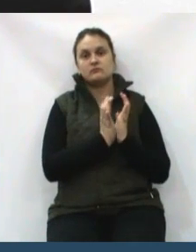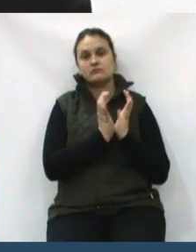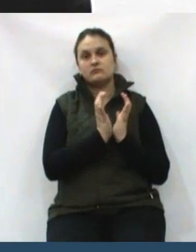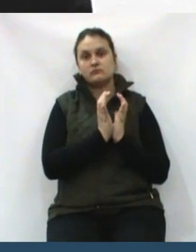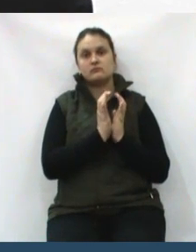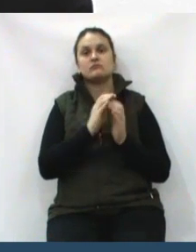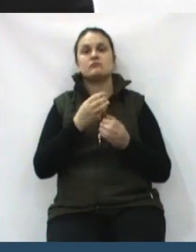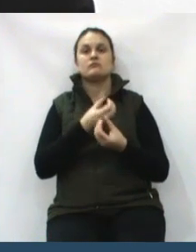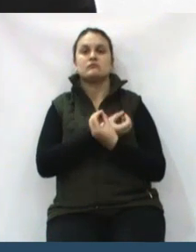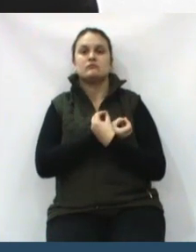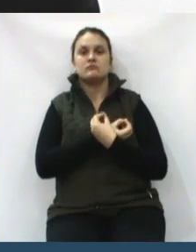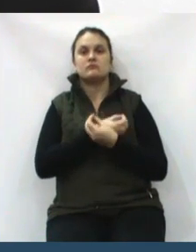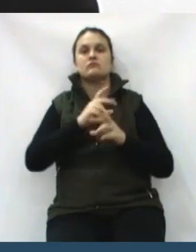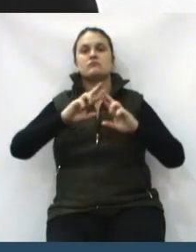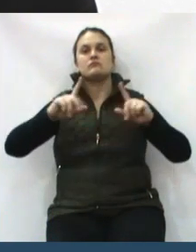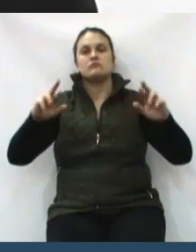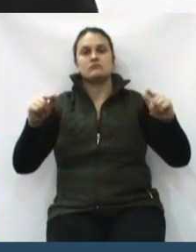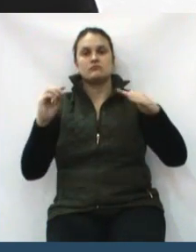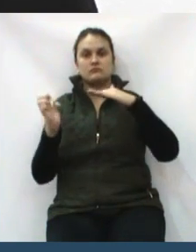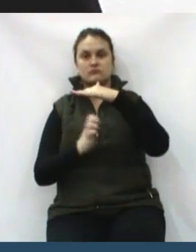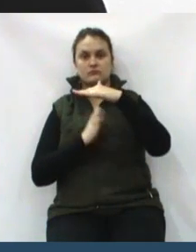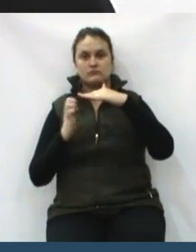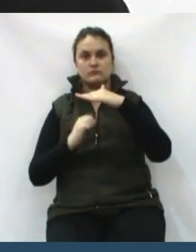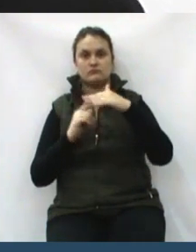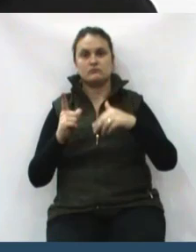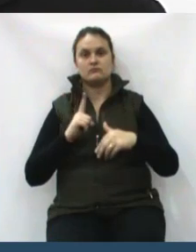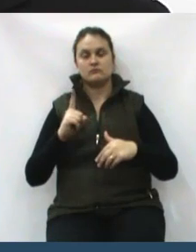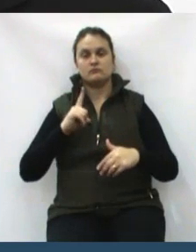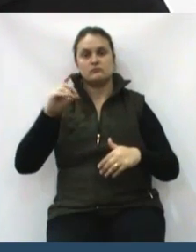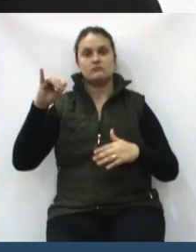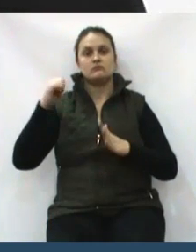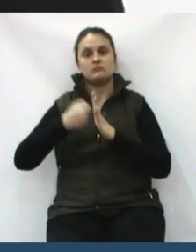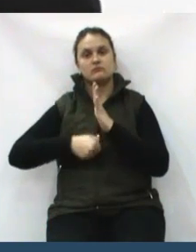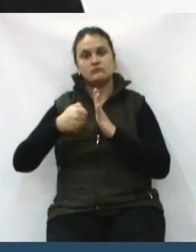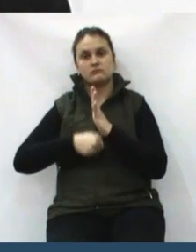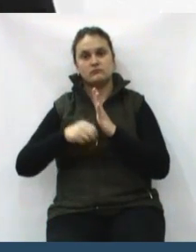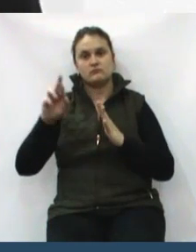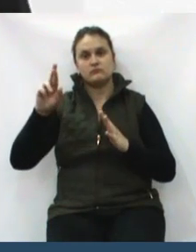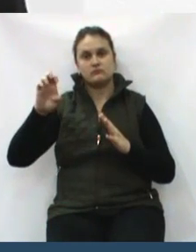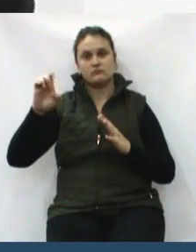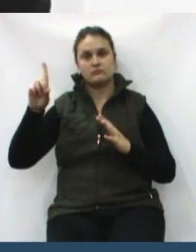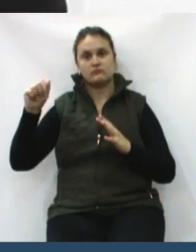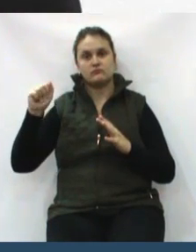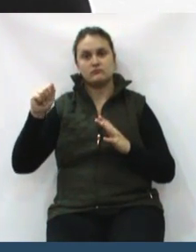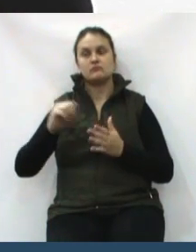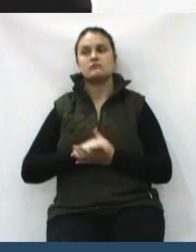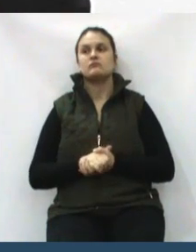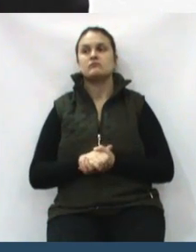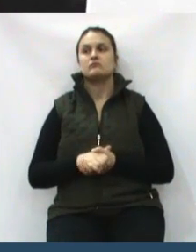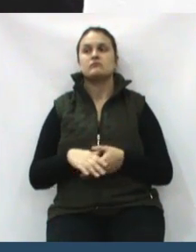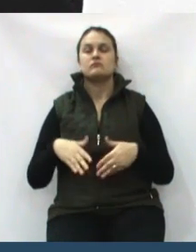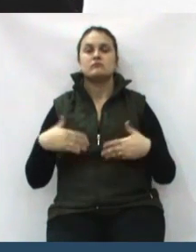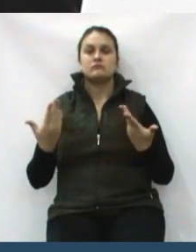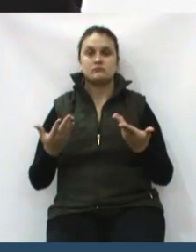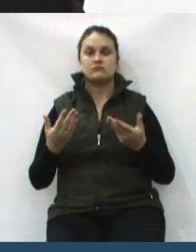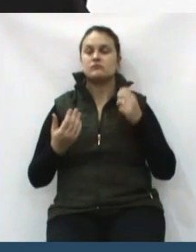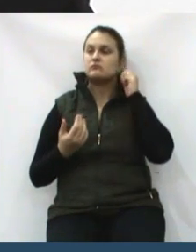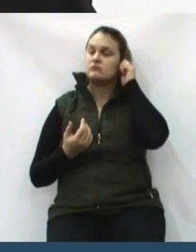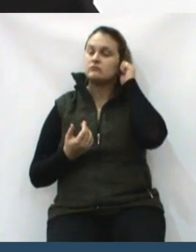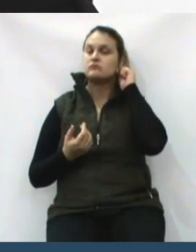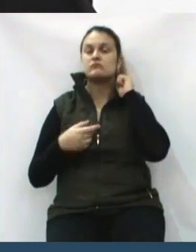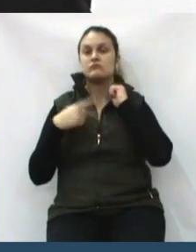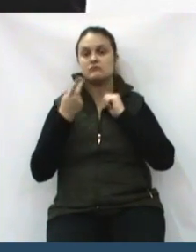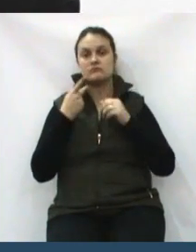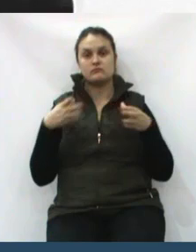exemplo, a PADAF e outras empresas que ela tem um retorno do imposto de renda, pelo menos. Então, assim que